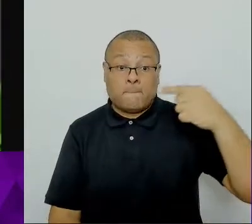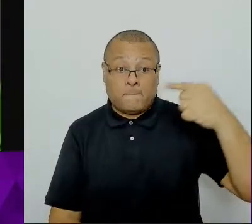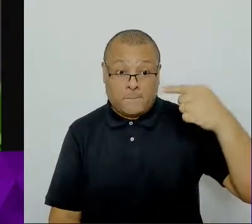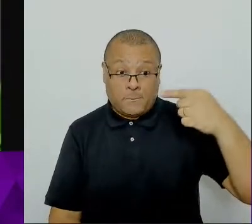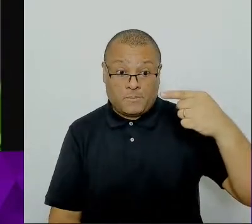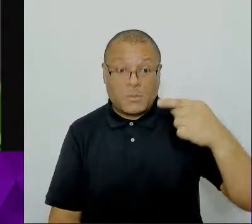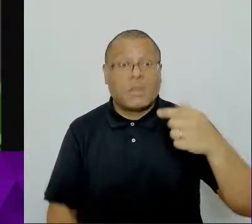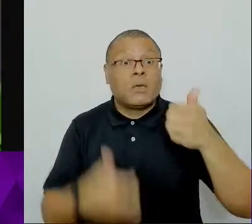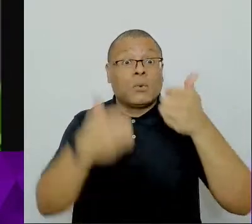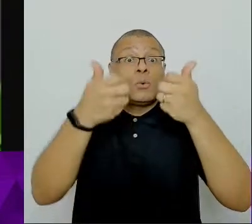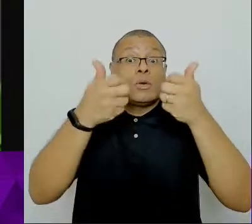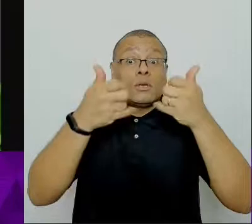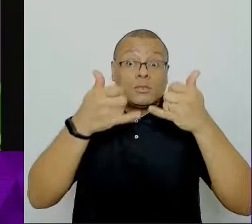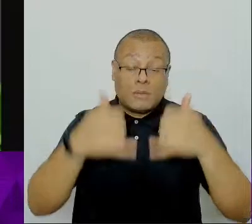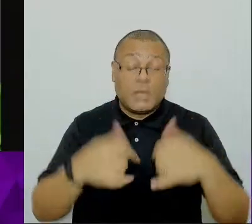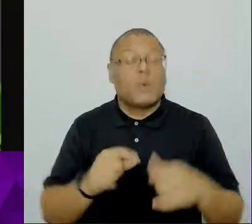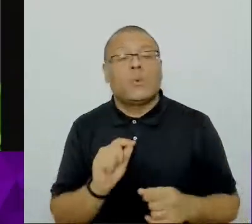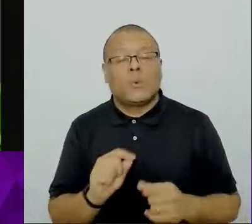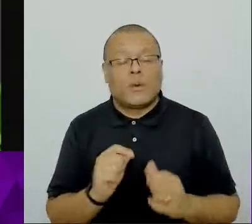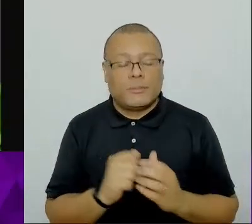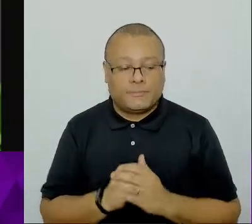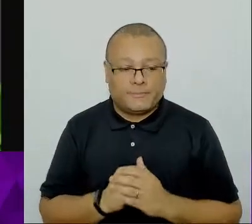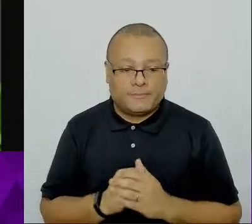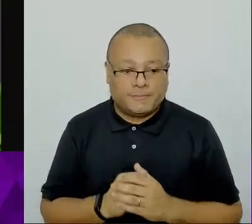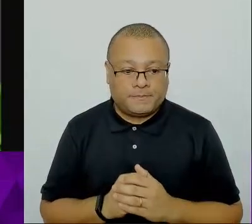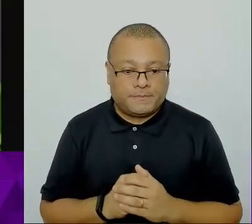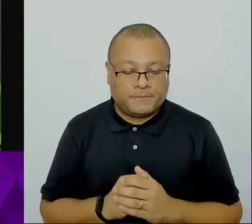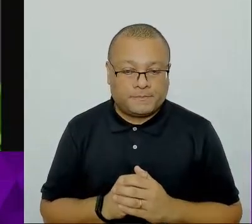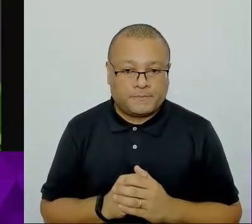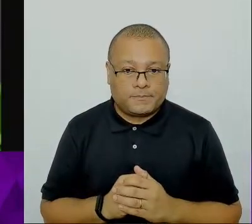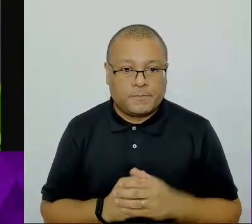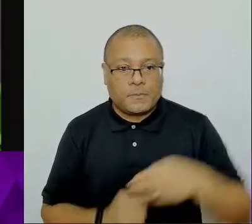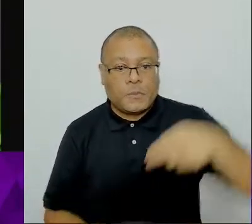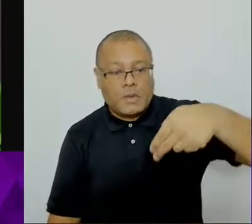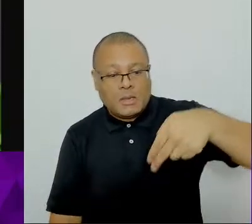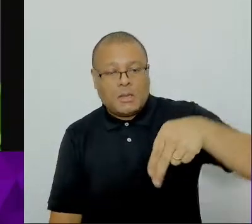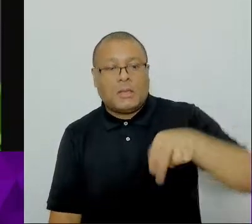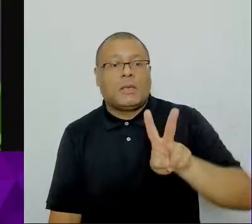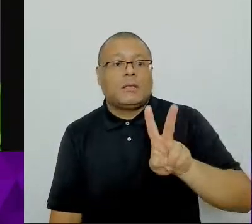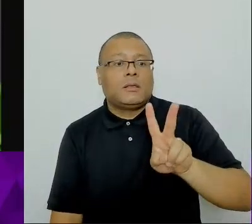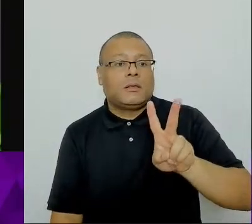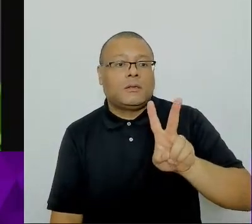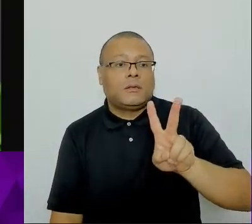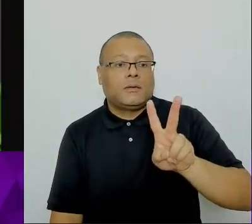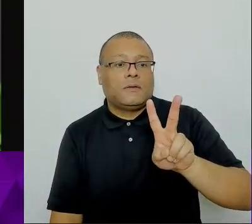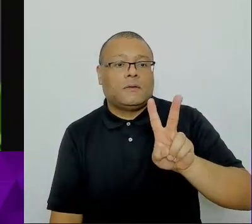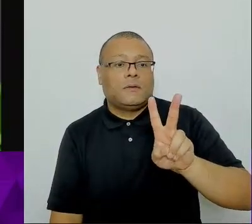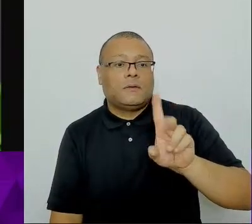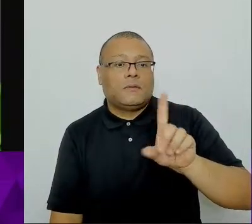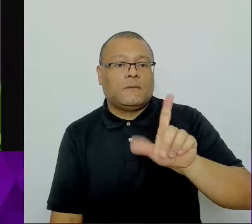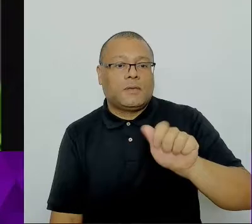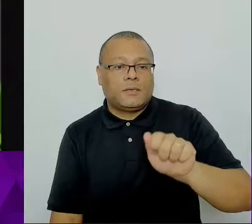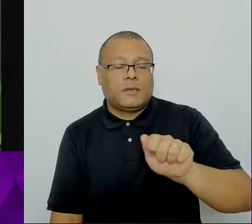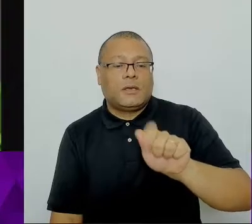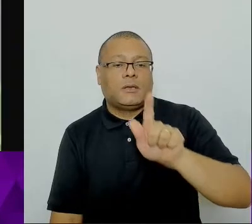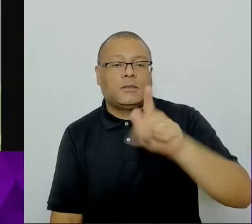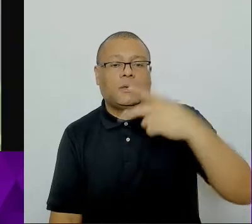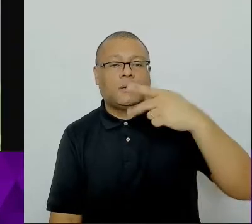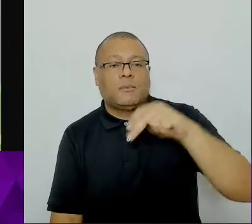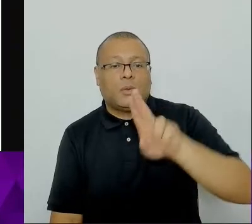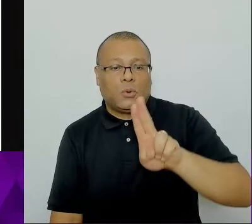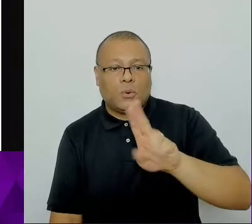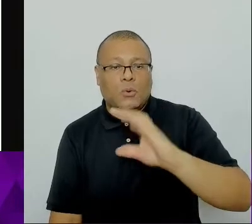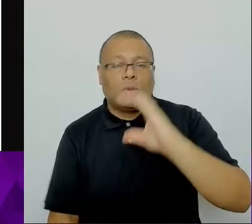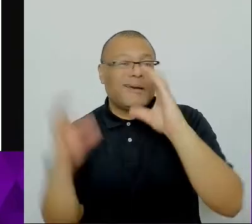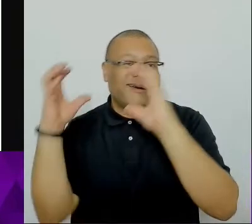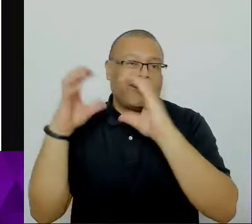comentei sobre o NVIDIA GPU Cloud, que é o NGC. O NGC,